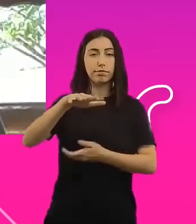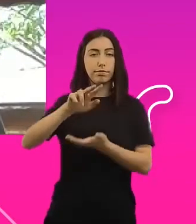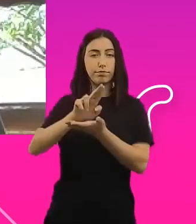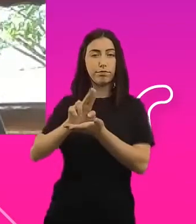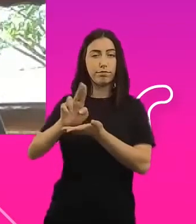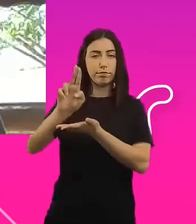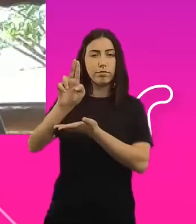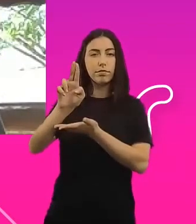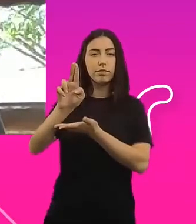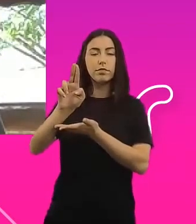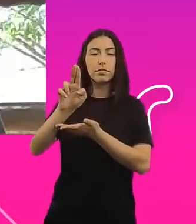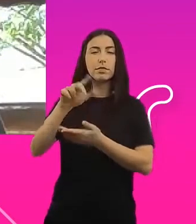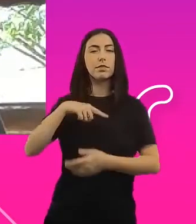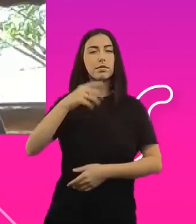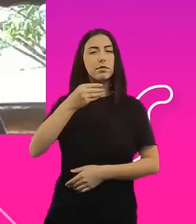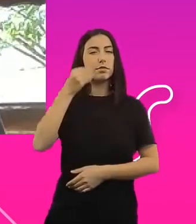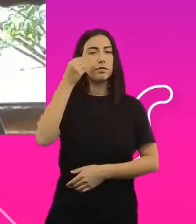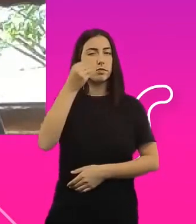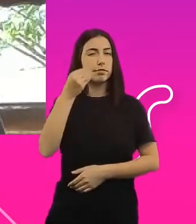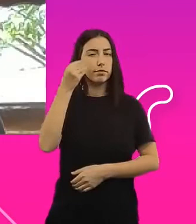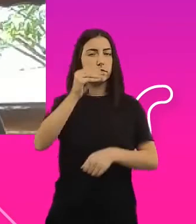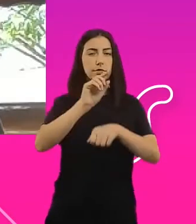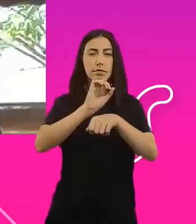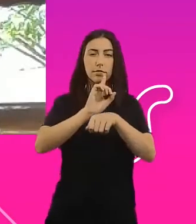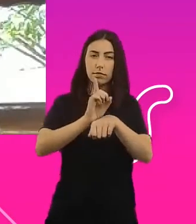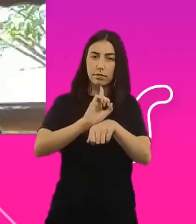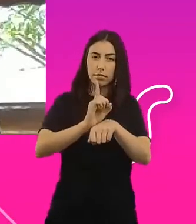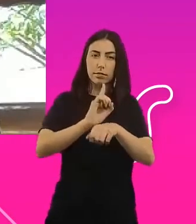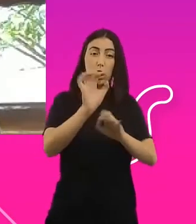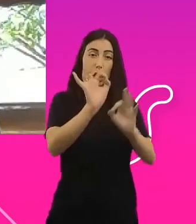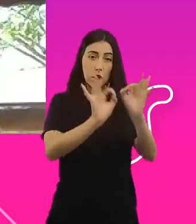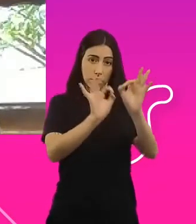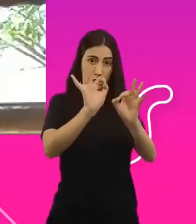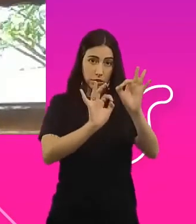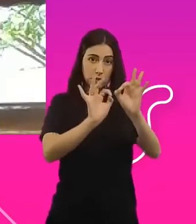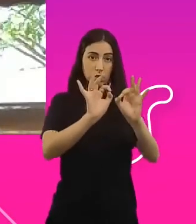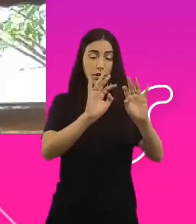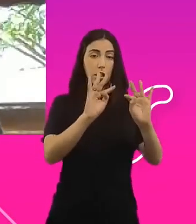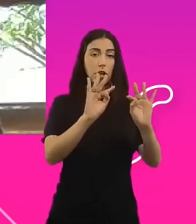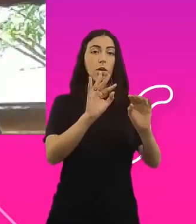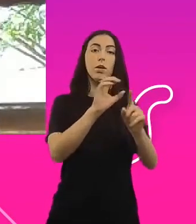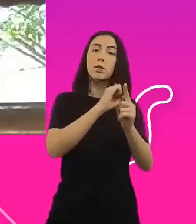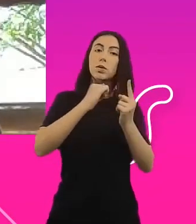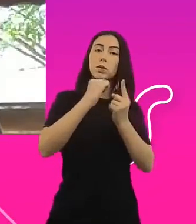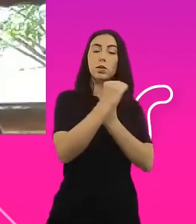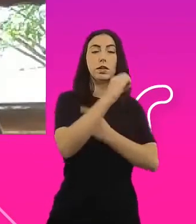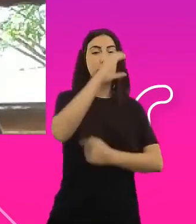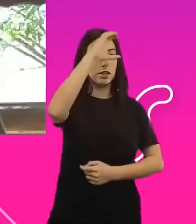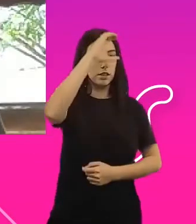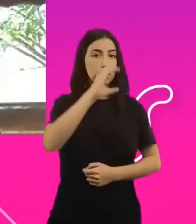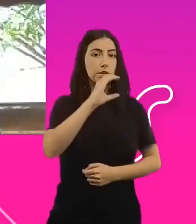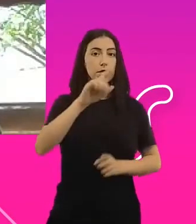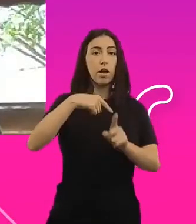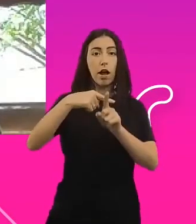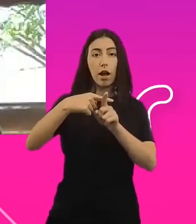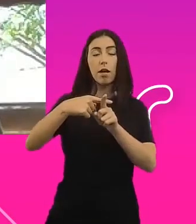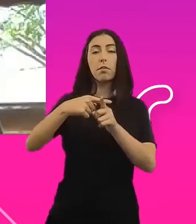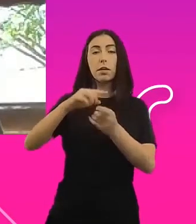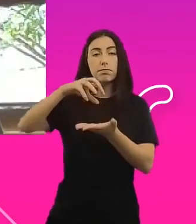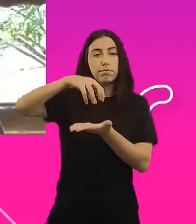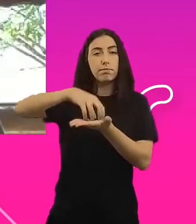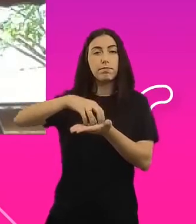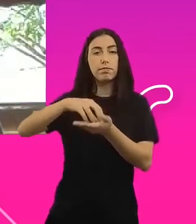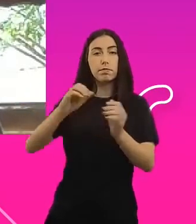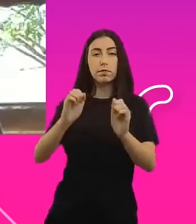Tem experiência em gestão de organização da sociedade civil e agências internacionais, atuando desde 2011 nas áreas de filantropia